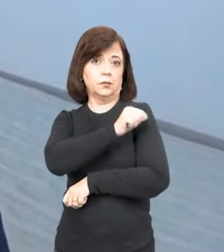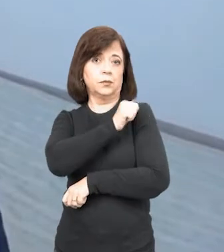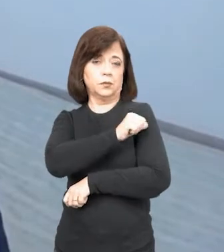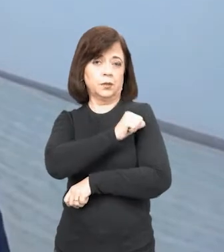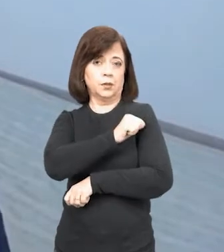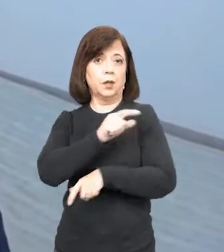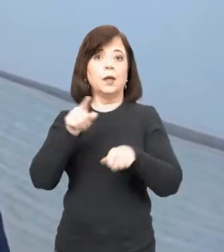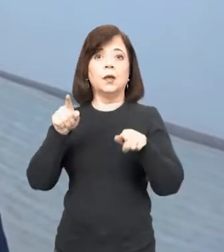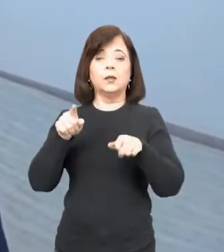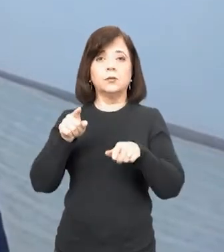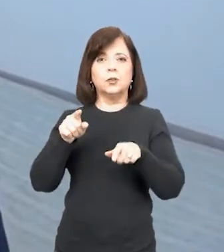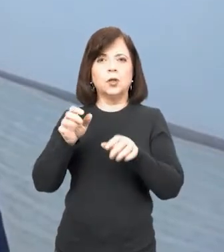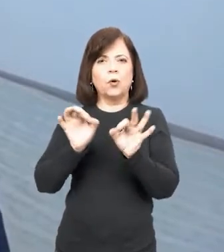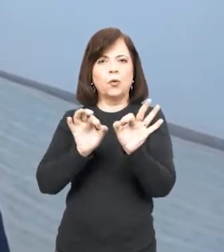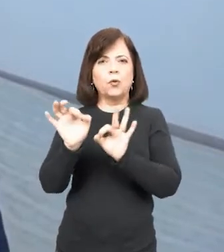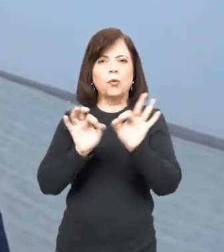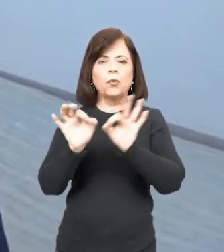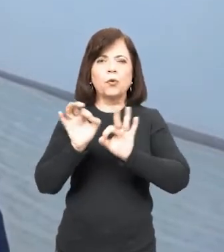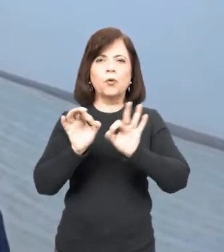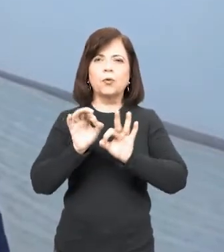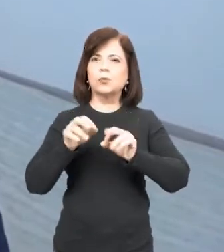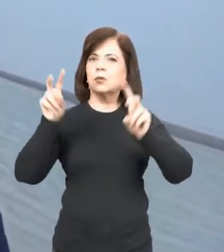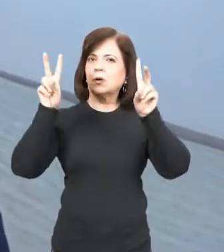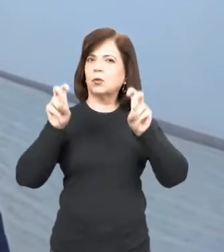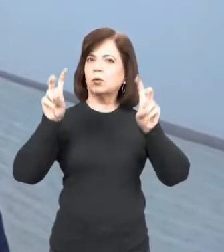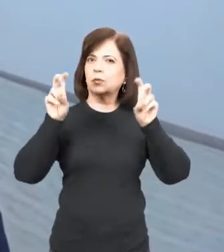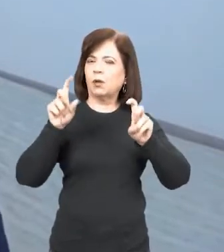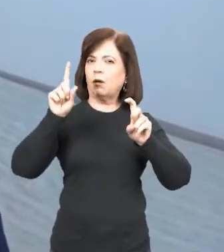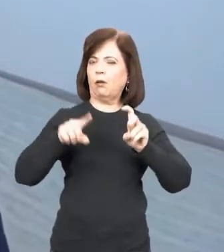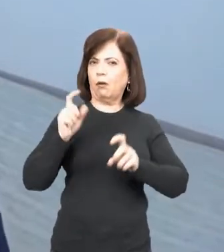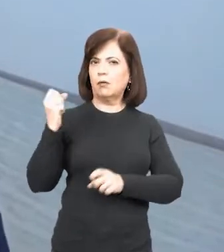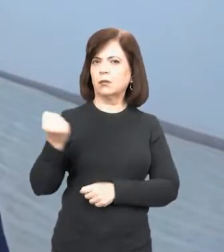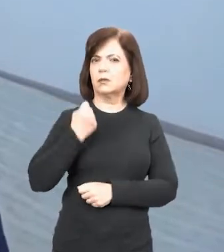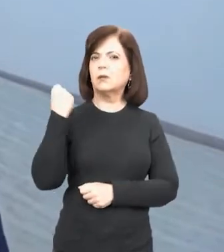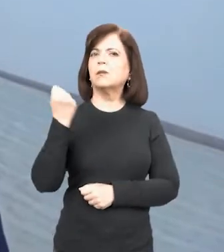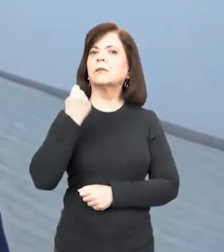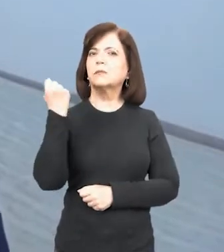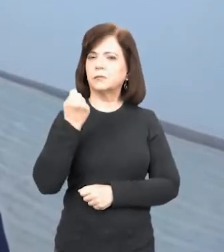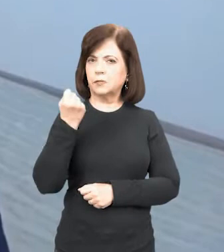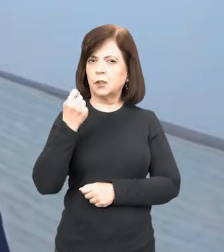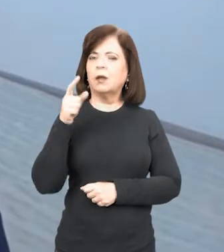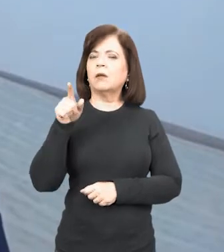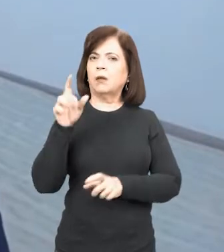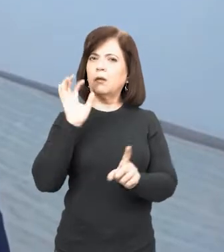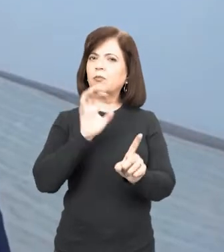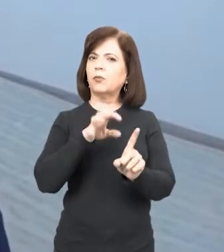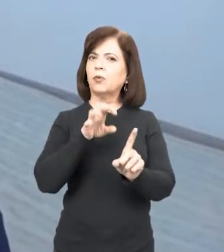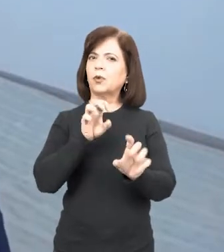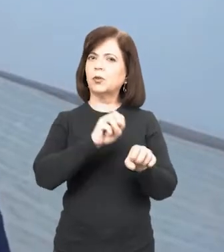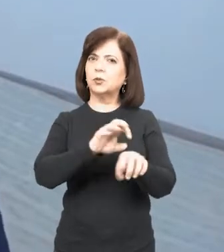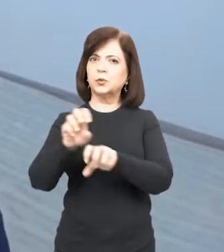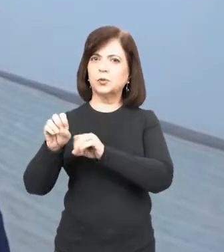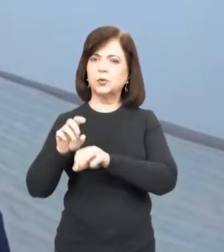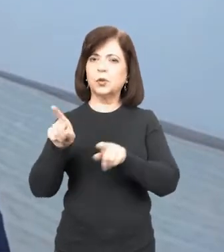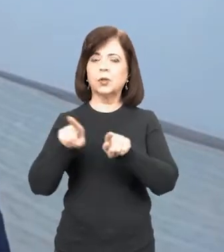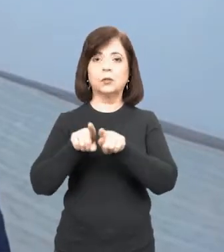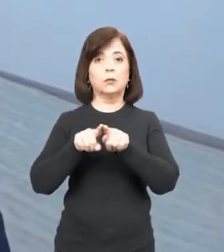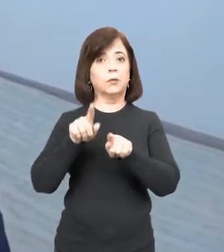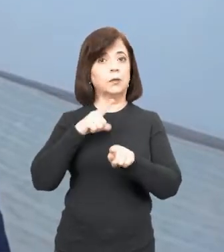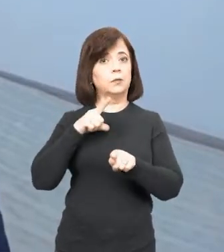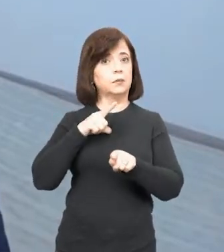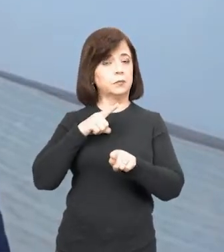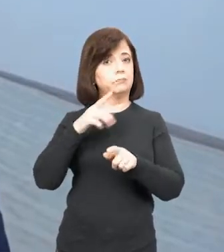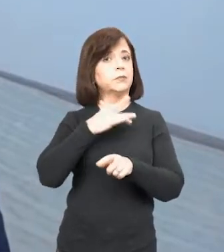Janeiro, em trabalhar essa matéria que é tão sensível, porque afeta um direito fundamental, que é a educação, e também se envolve